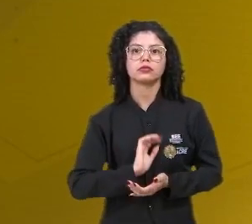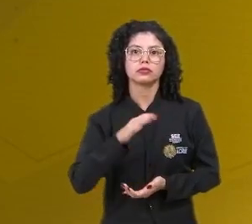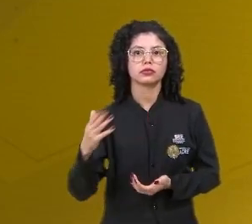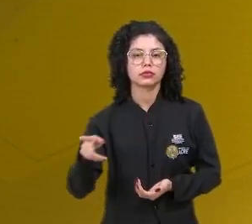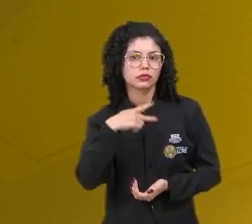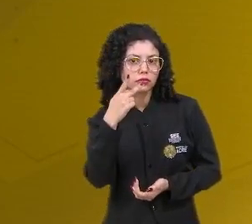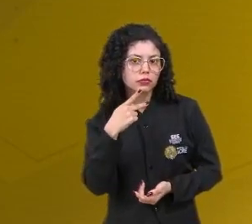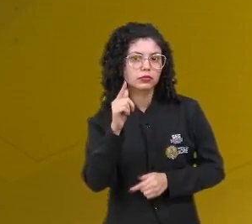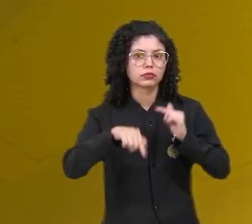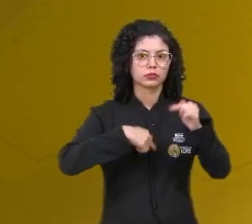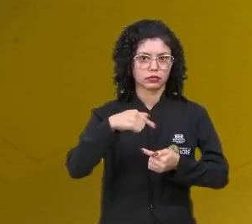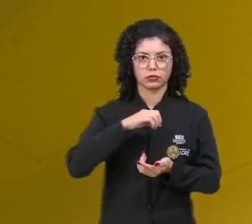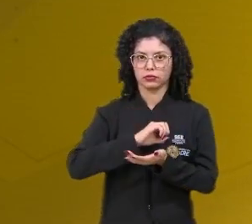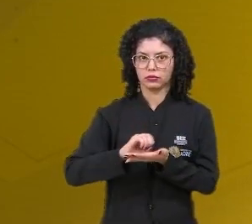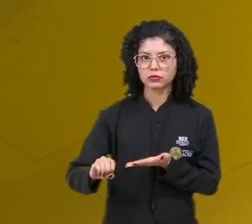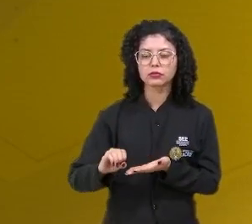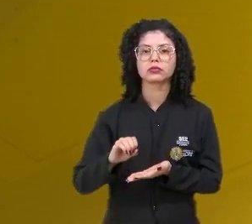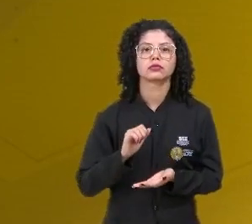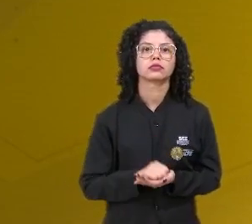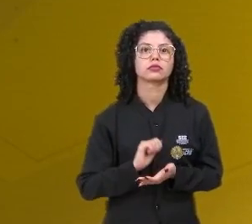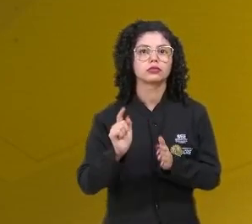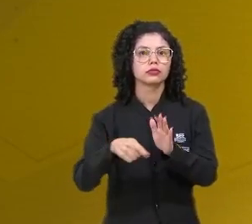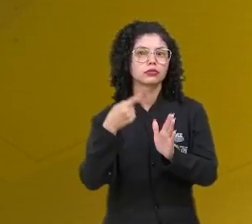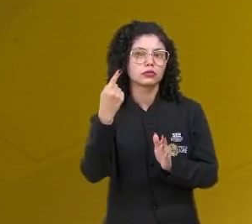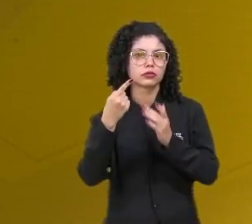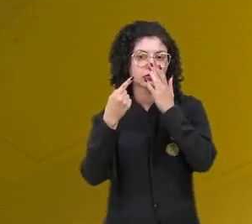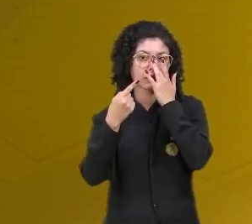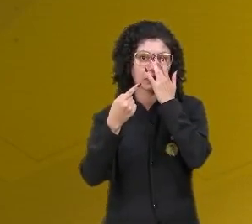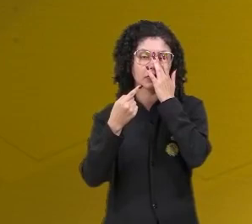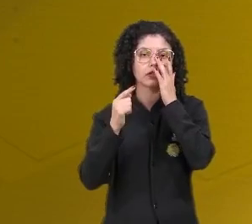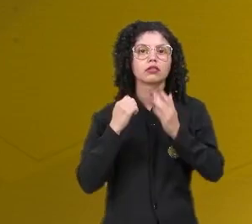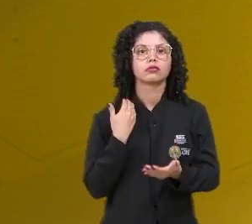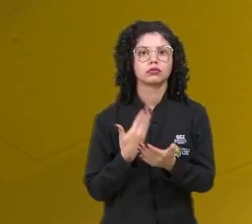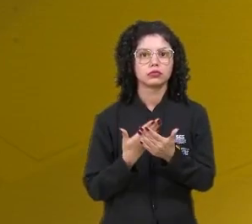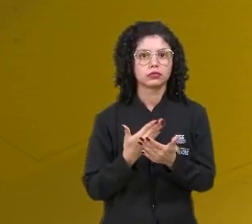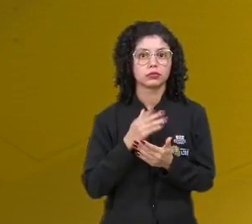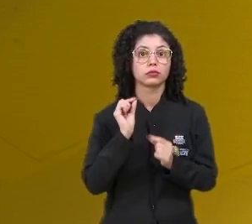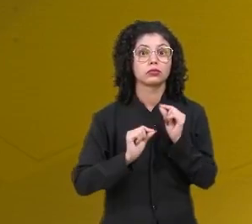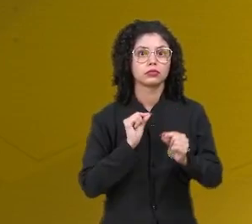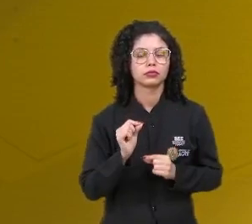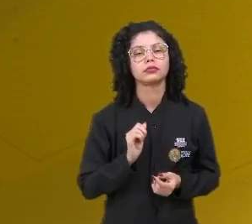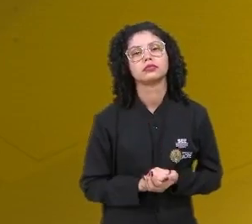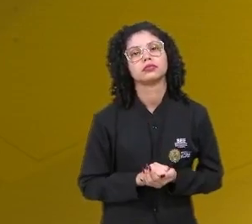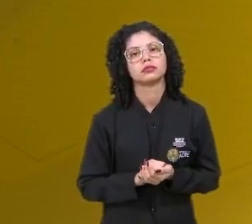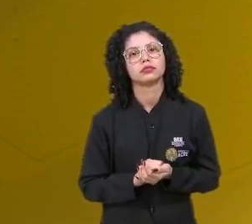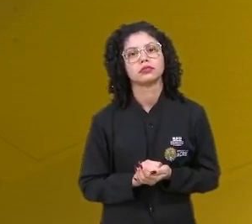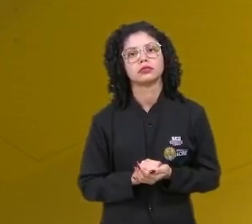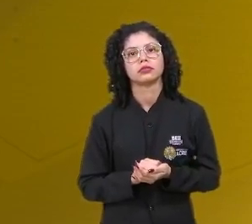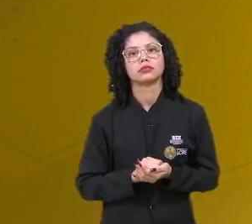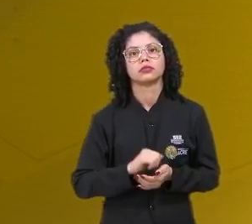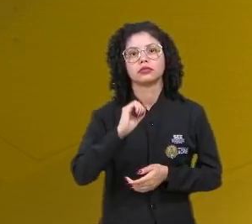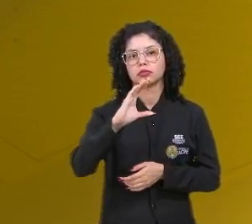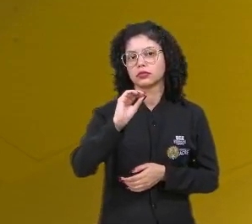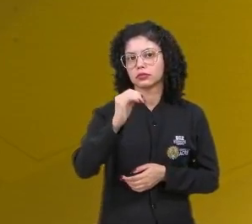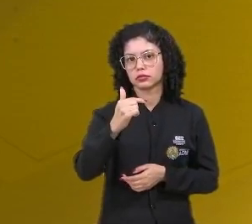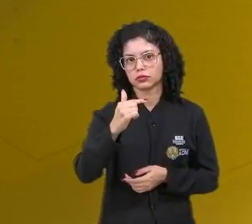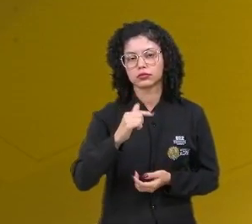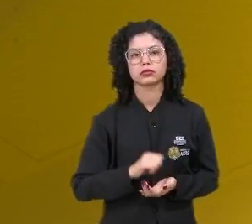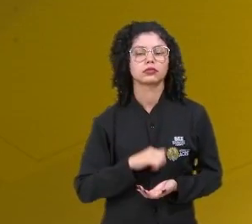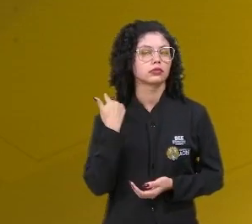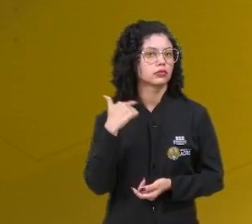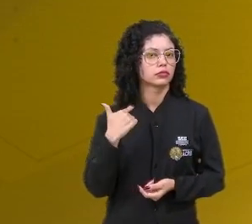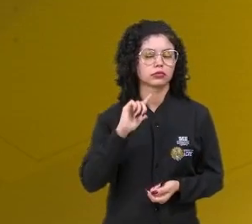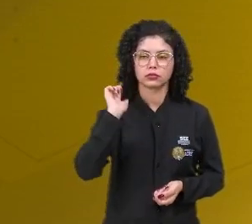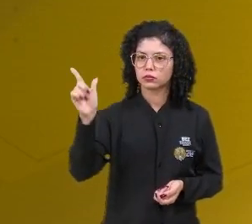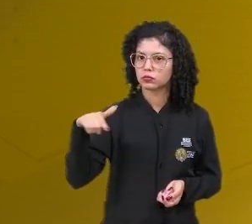nós falamos em química orgânica, o principal elemento de estudo é o elemento químico carbono. Não